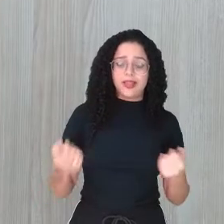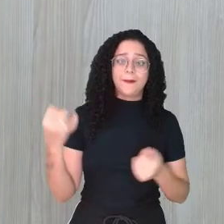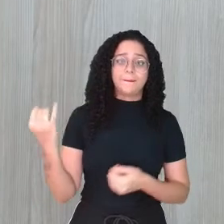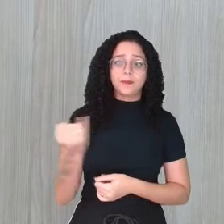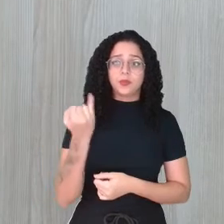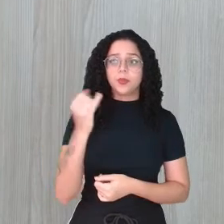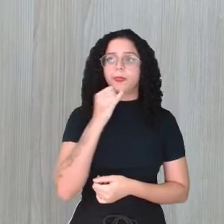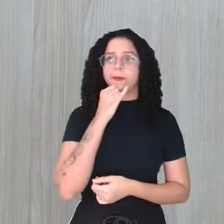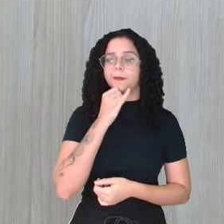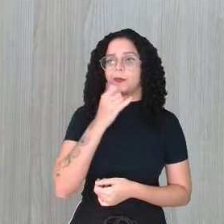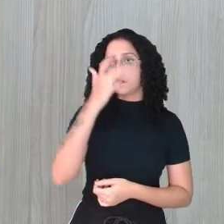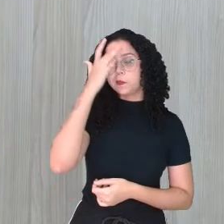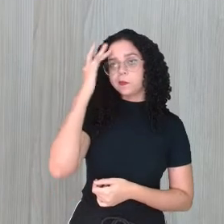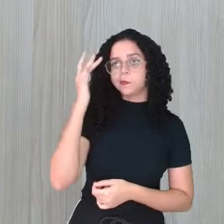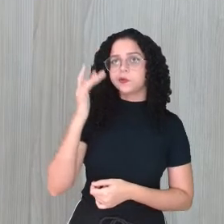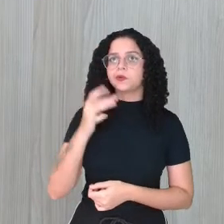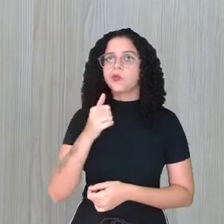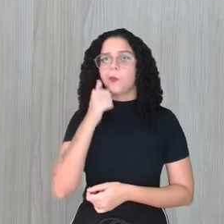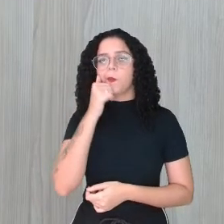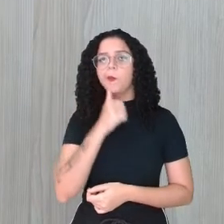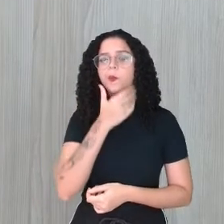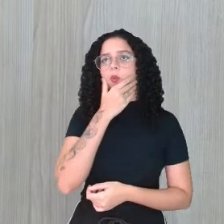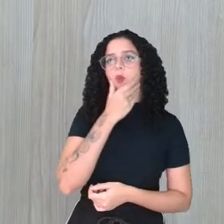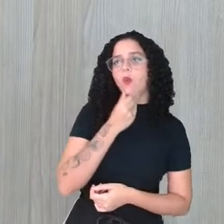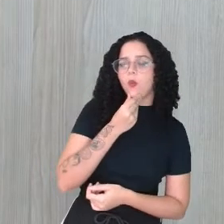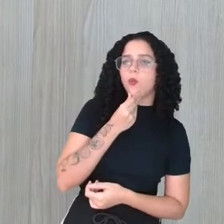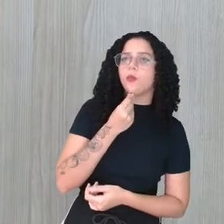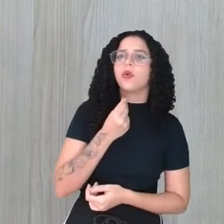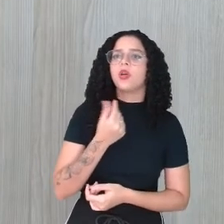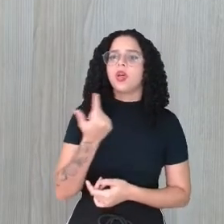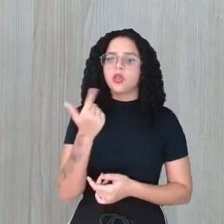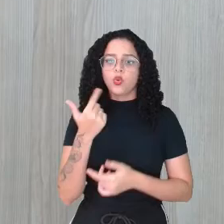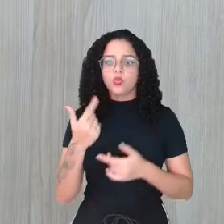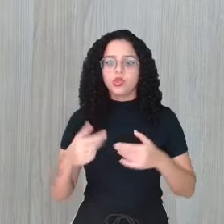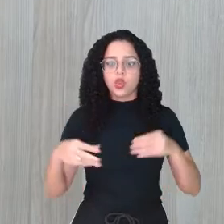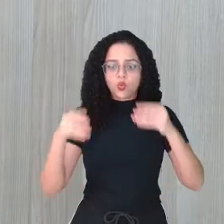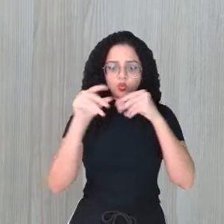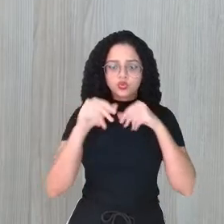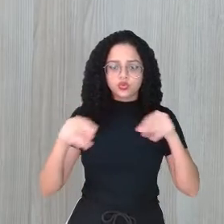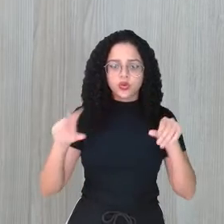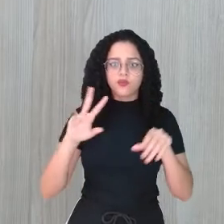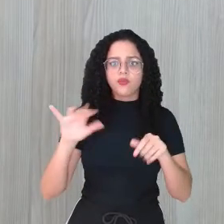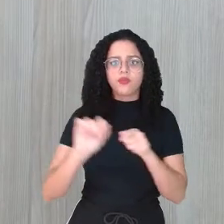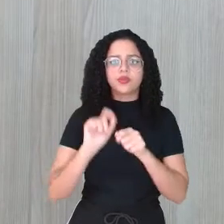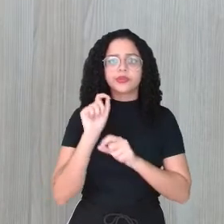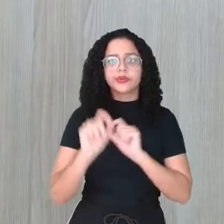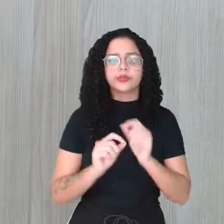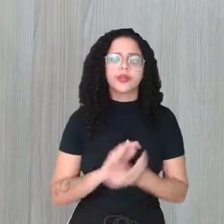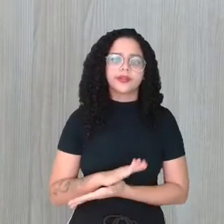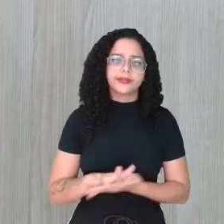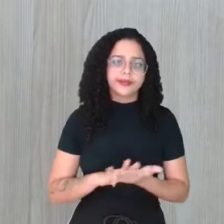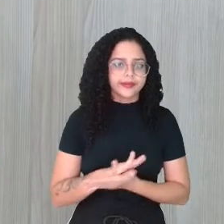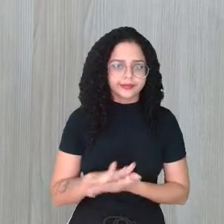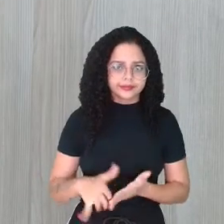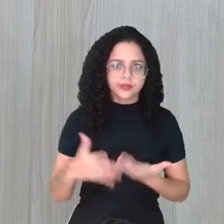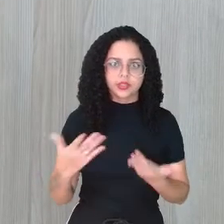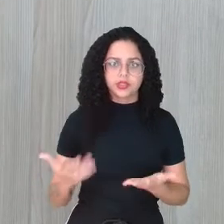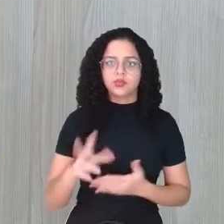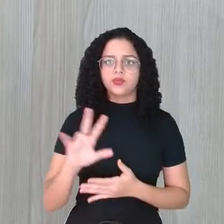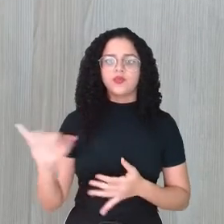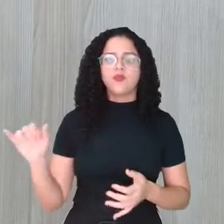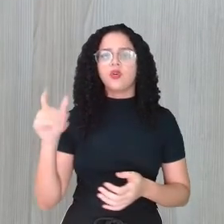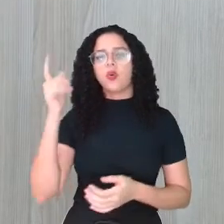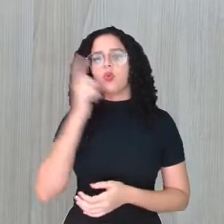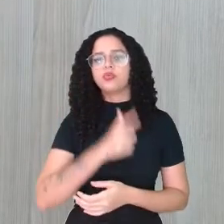o agricultor, a agricultora não tem um solo para plantar, o que ela vai fazer ali? Nada, né? Então, não vai